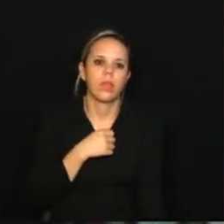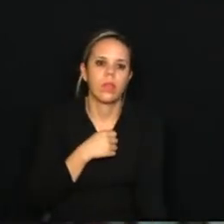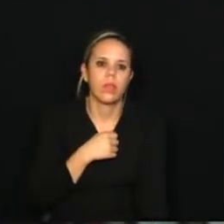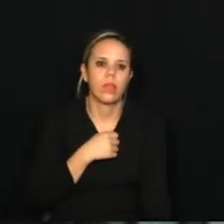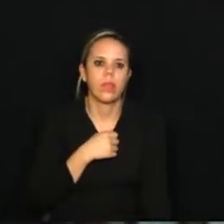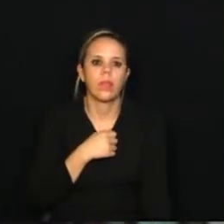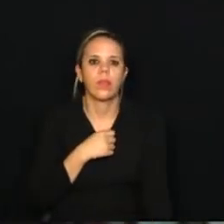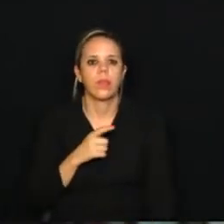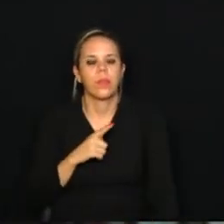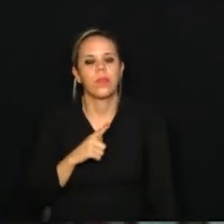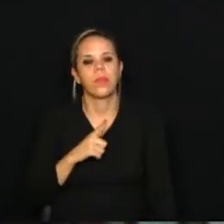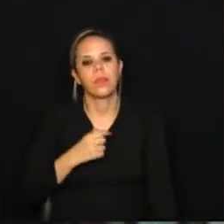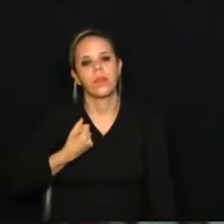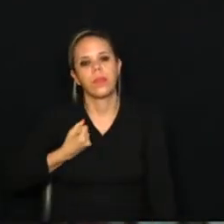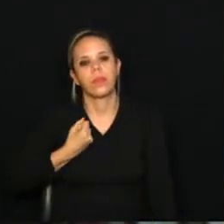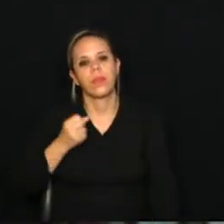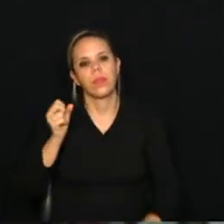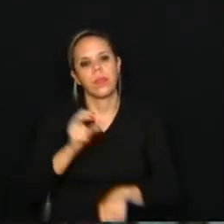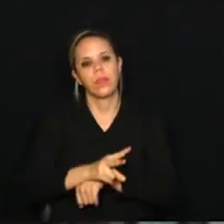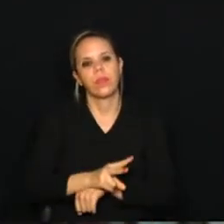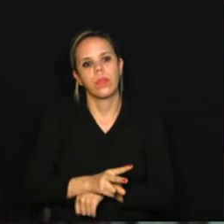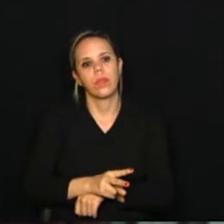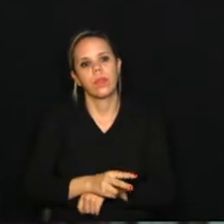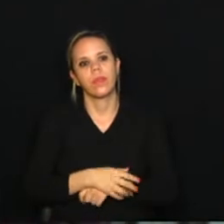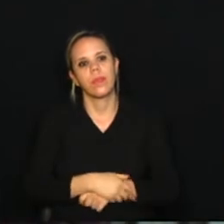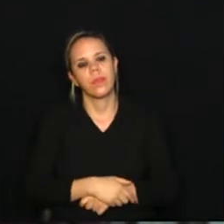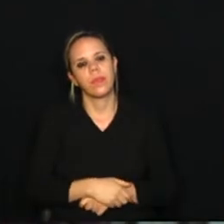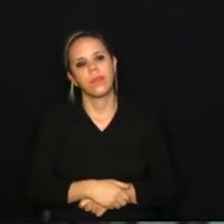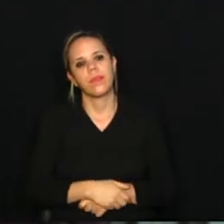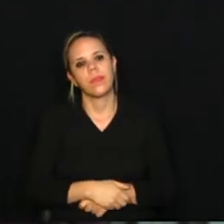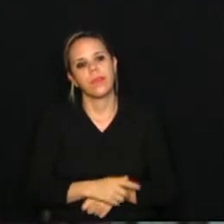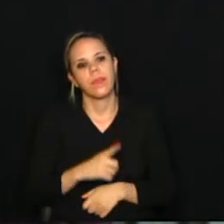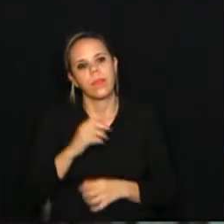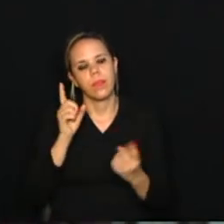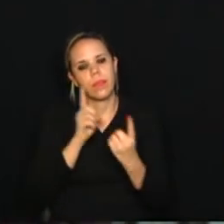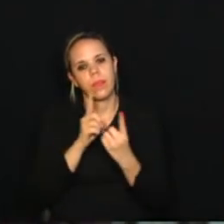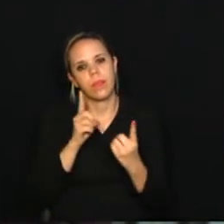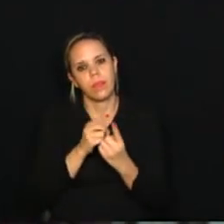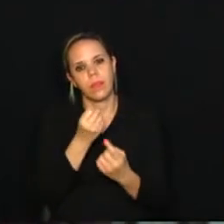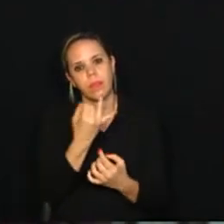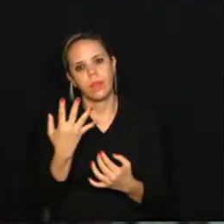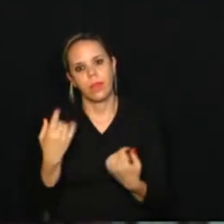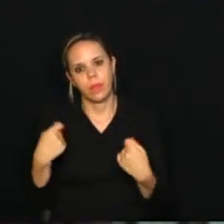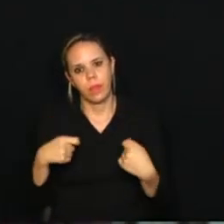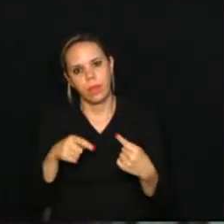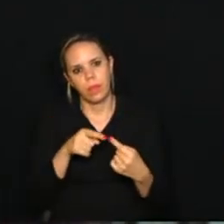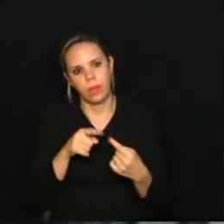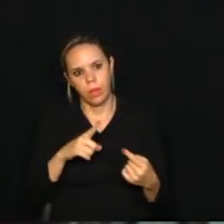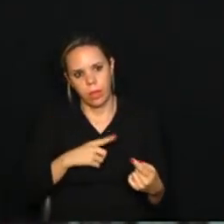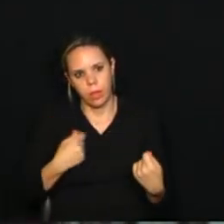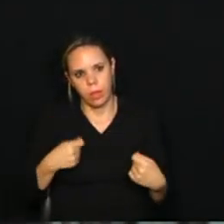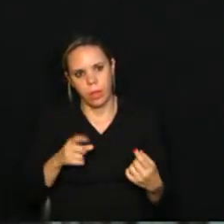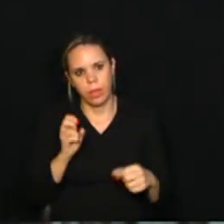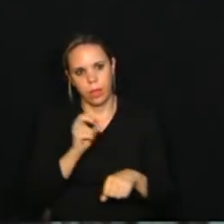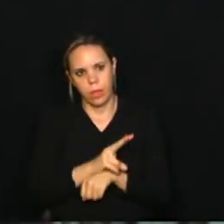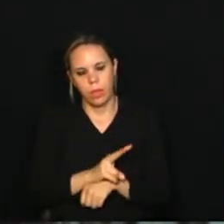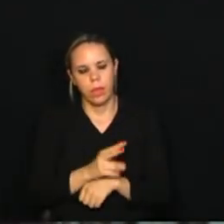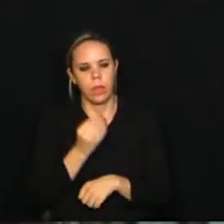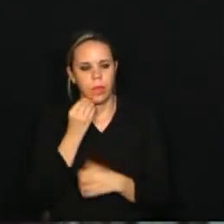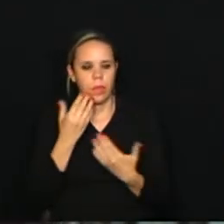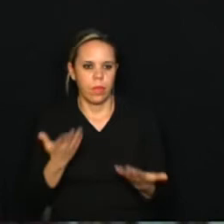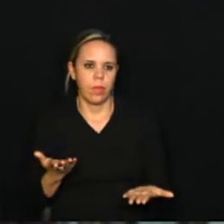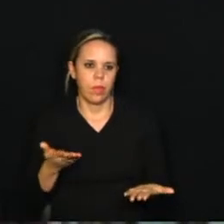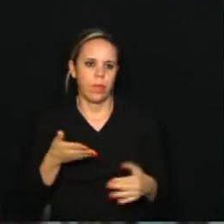eu ter número de vagas suficiente para atender o número de demanda existente.